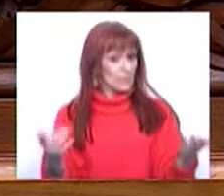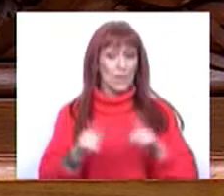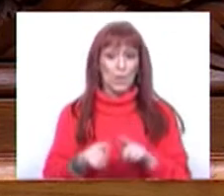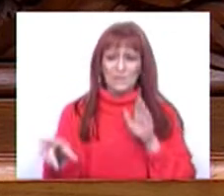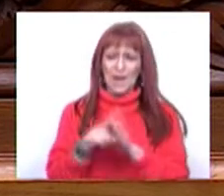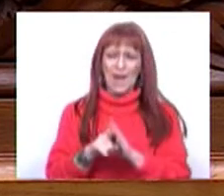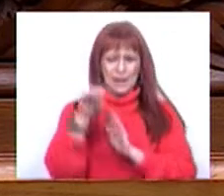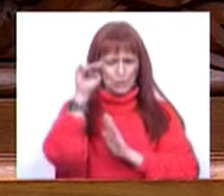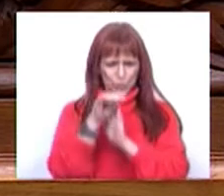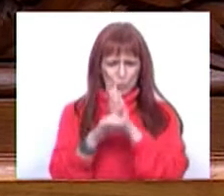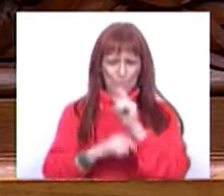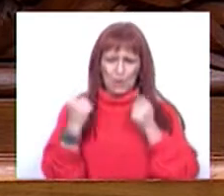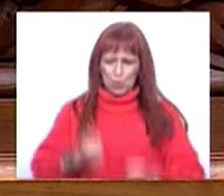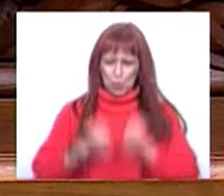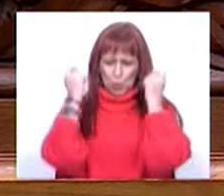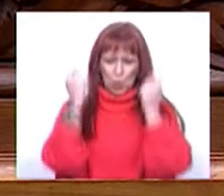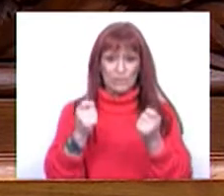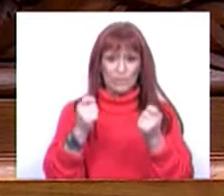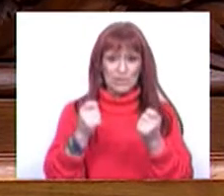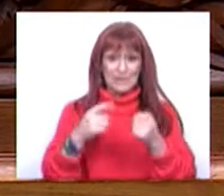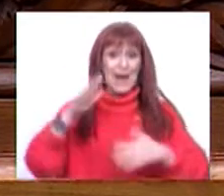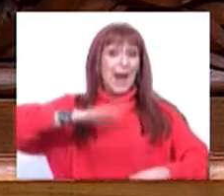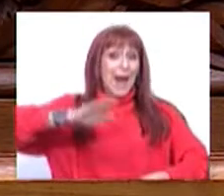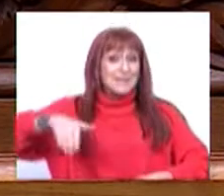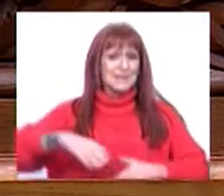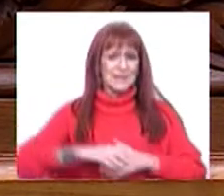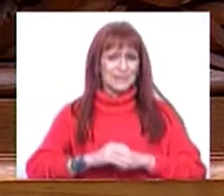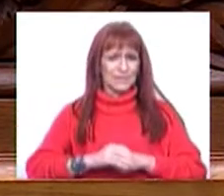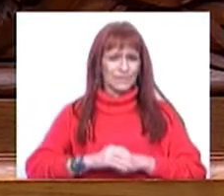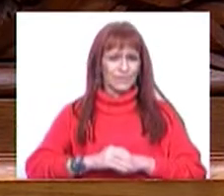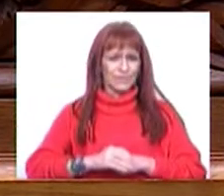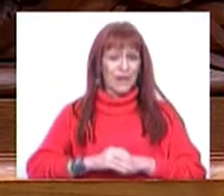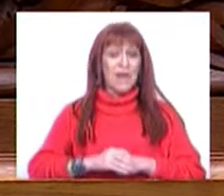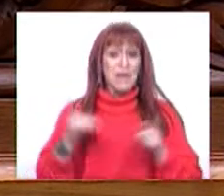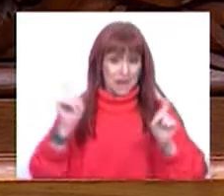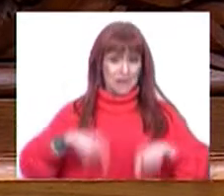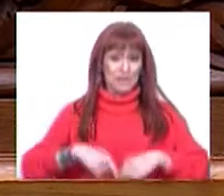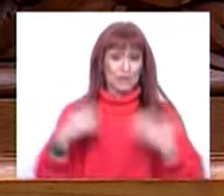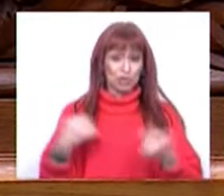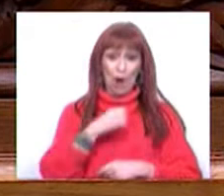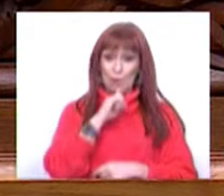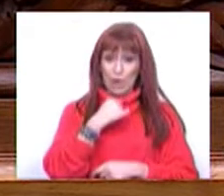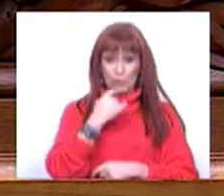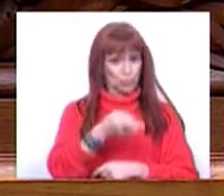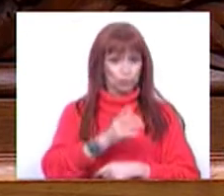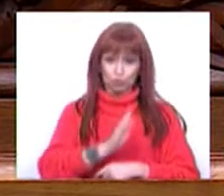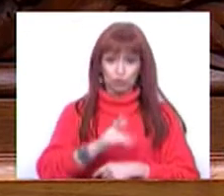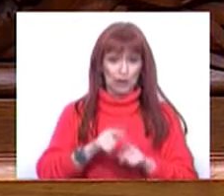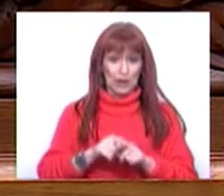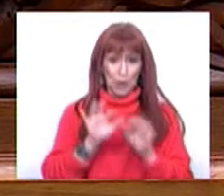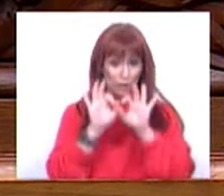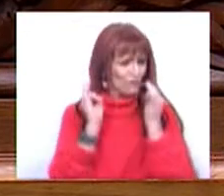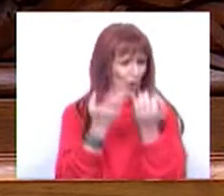a lei da programação do investimento em ciência. E como também já tive a ocasião de dizer neste